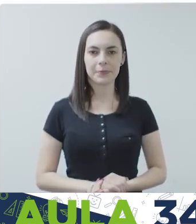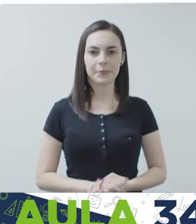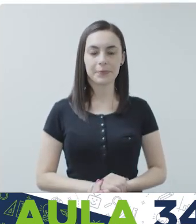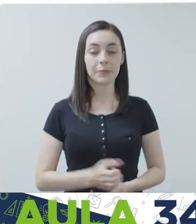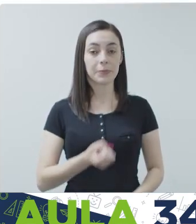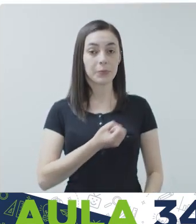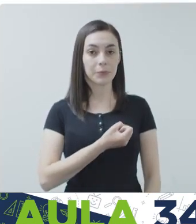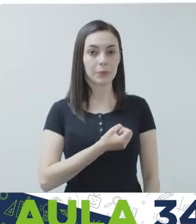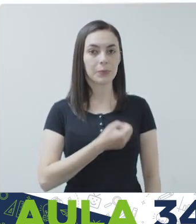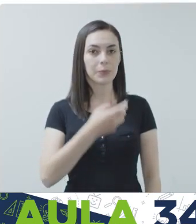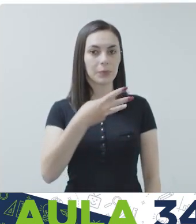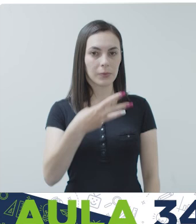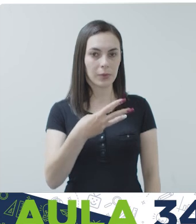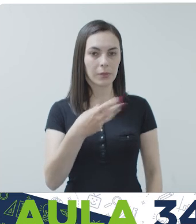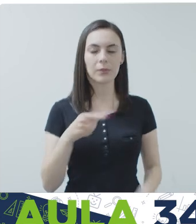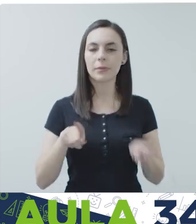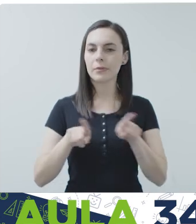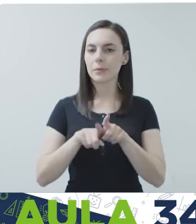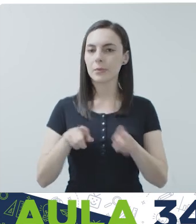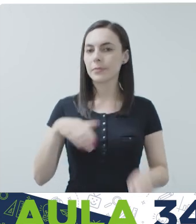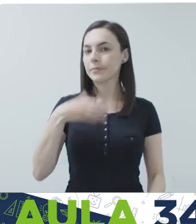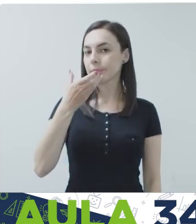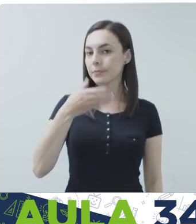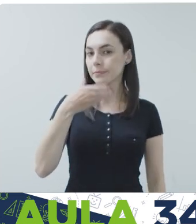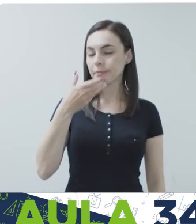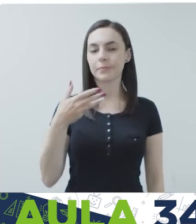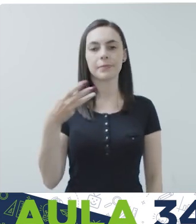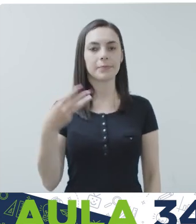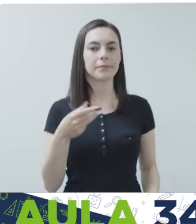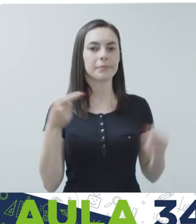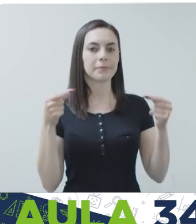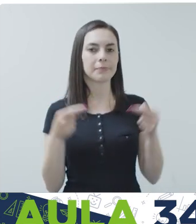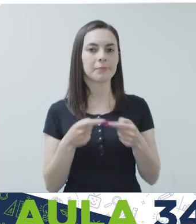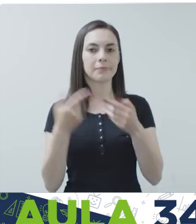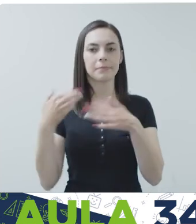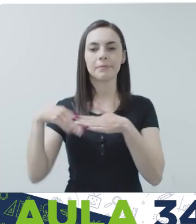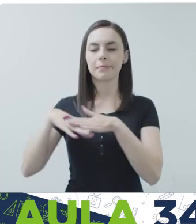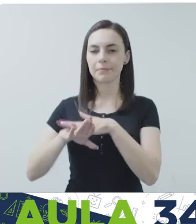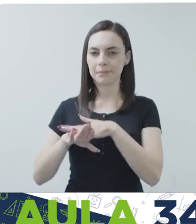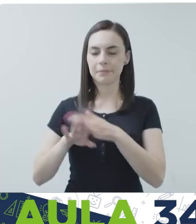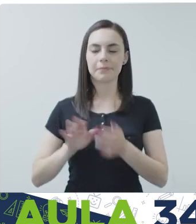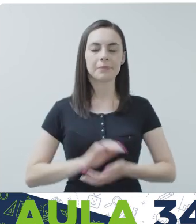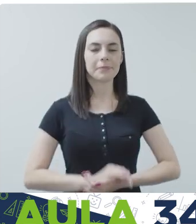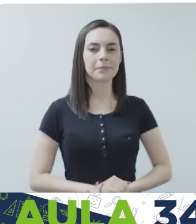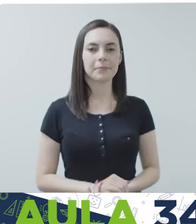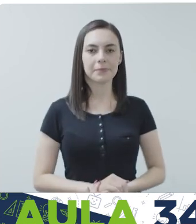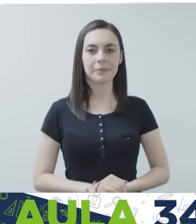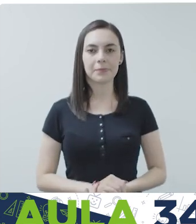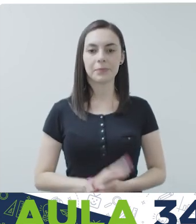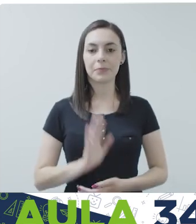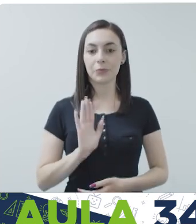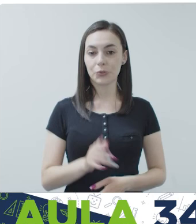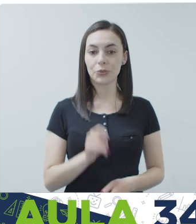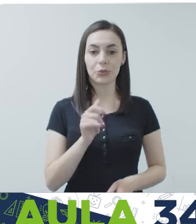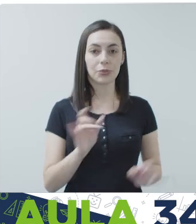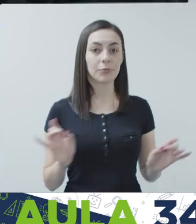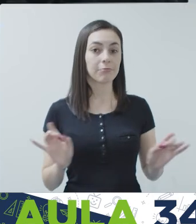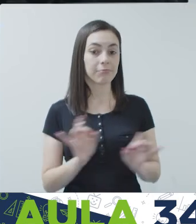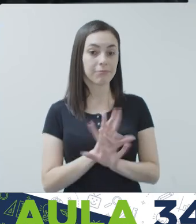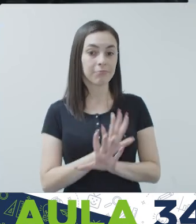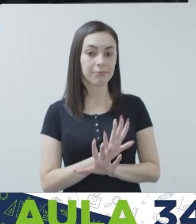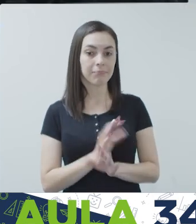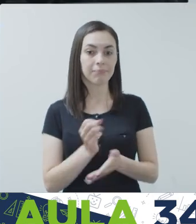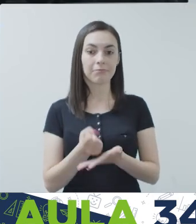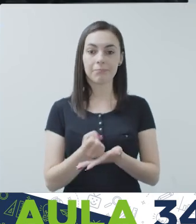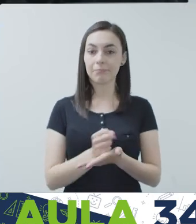Três, a cartinha das maçãs que tem 3 e guardamos a nossa cartela. Estamos quase terminando o